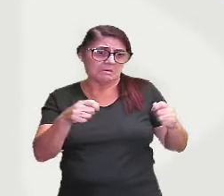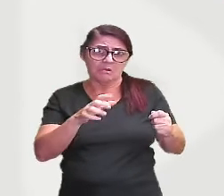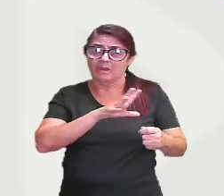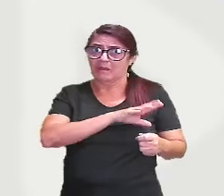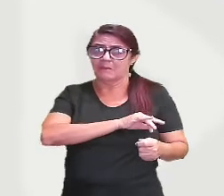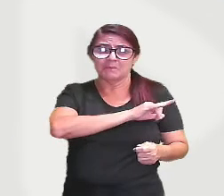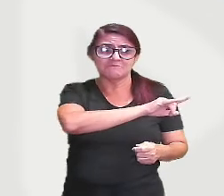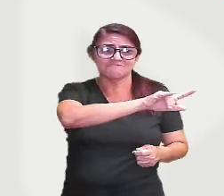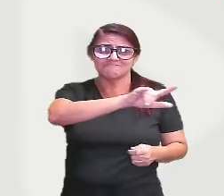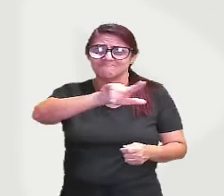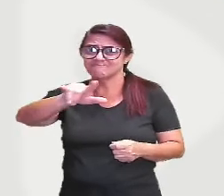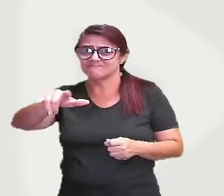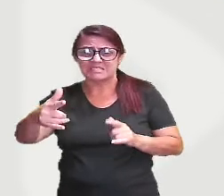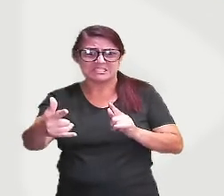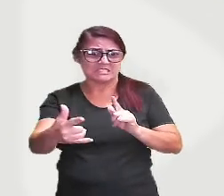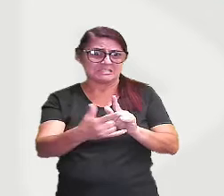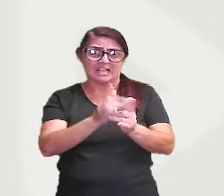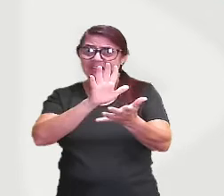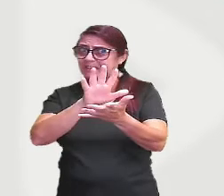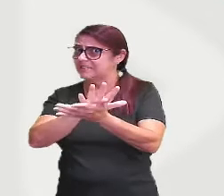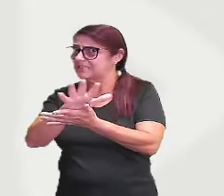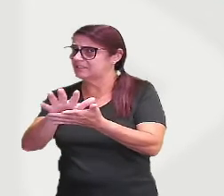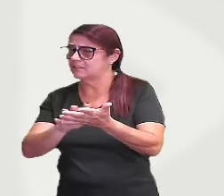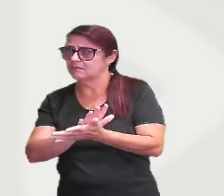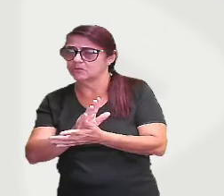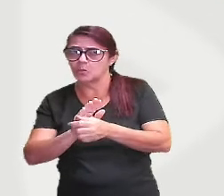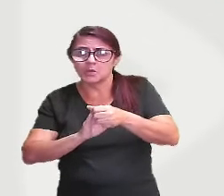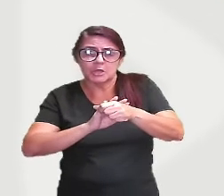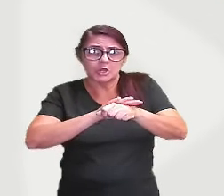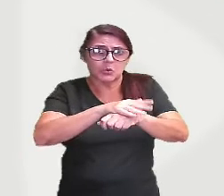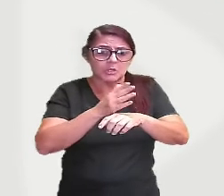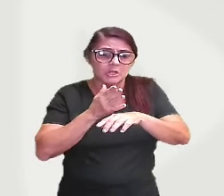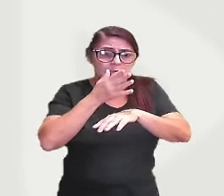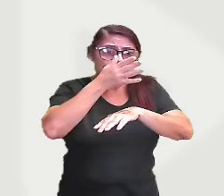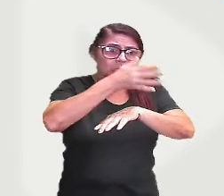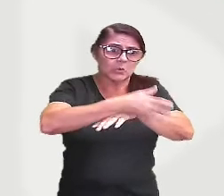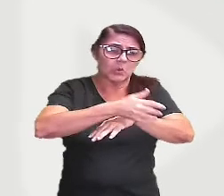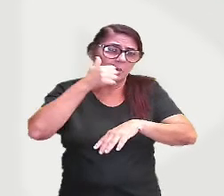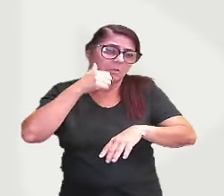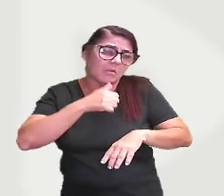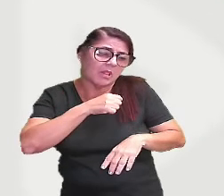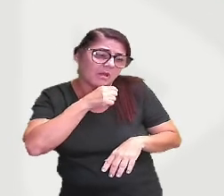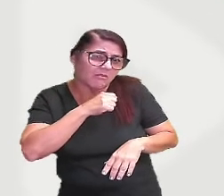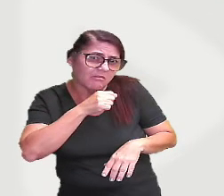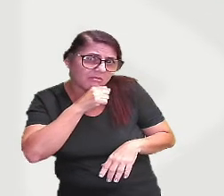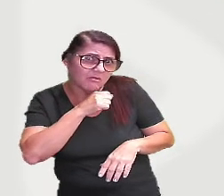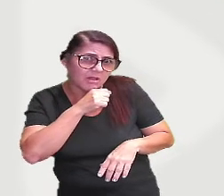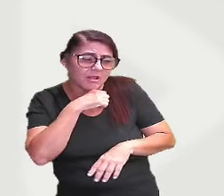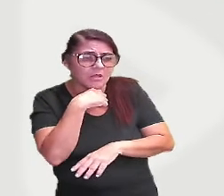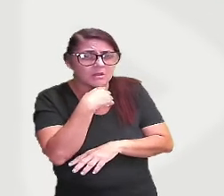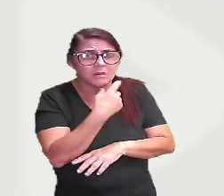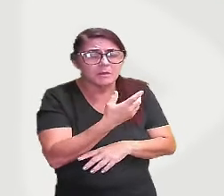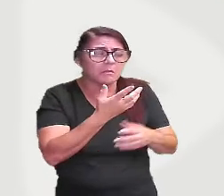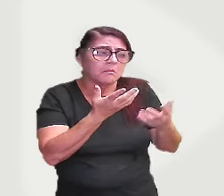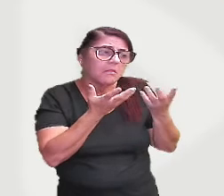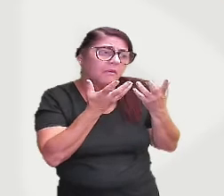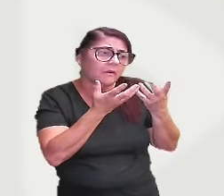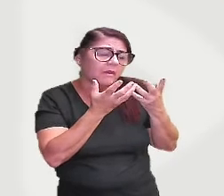amar. Certa noite, entrou em seu castelo uma velhinha que pedia abrigo